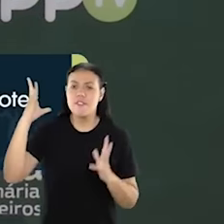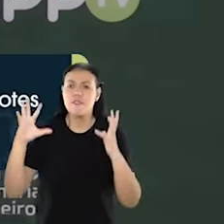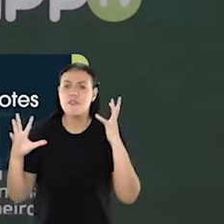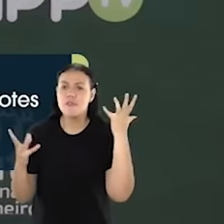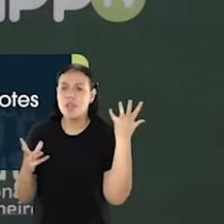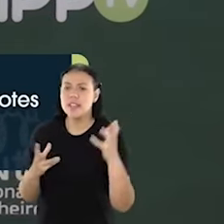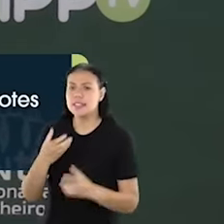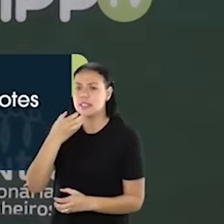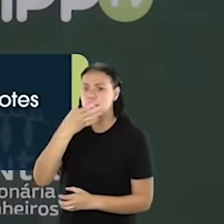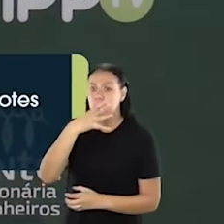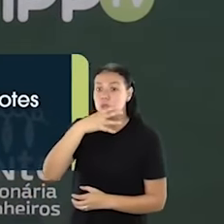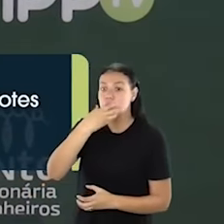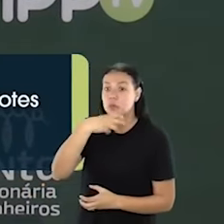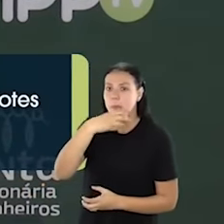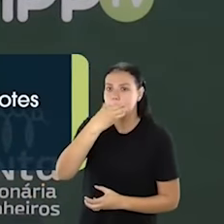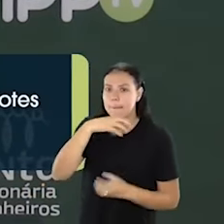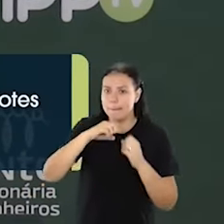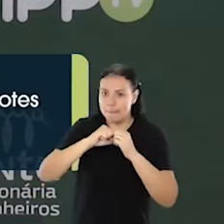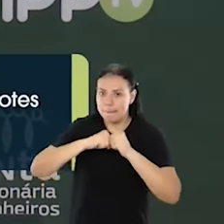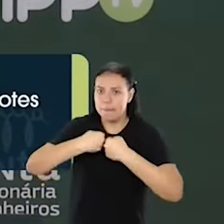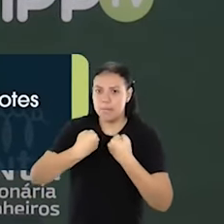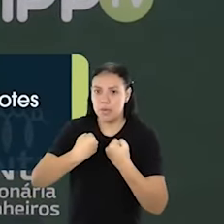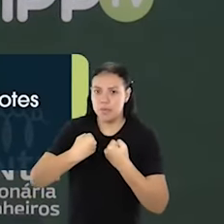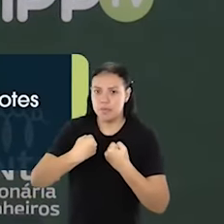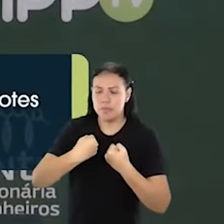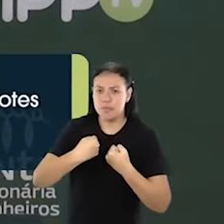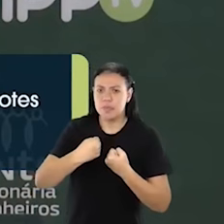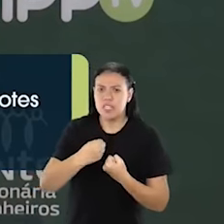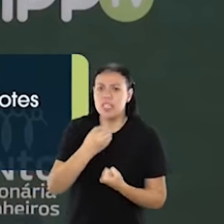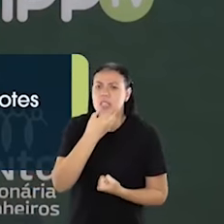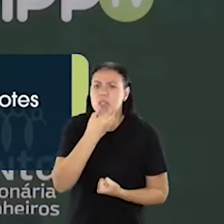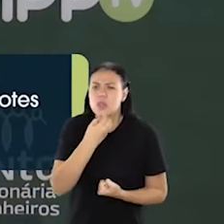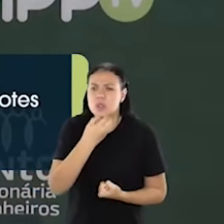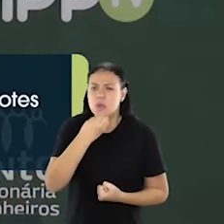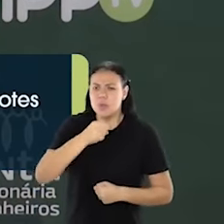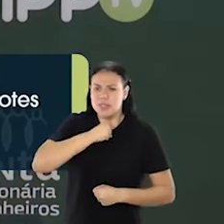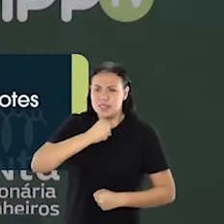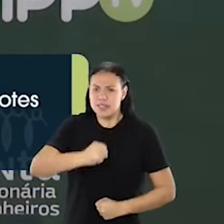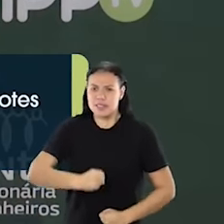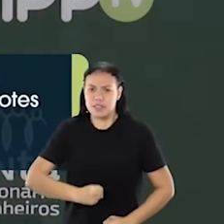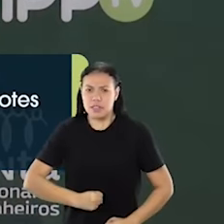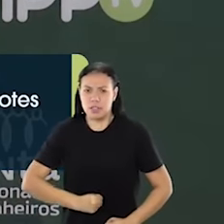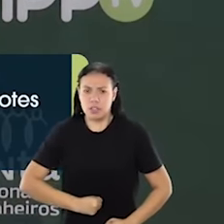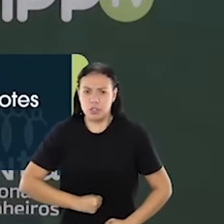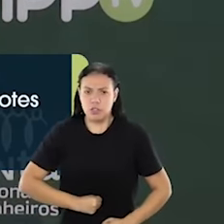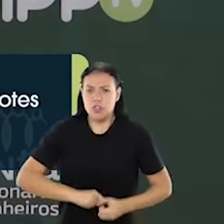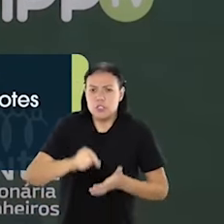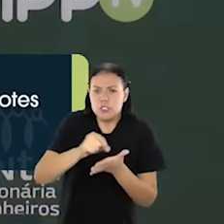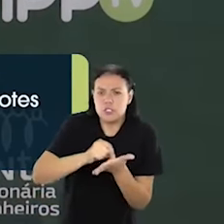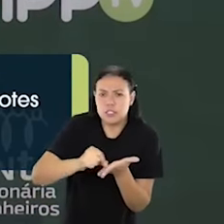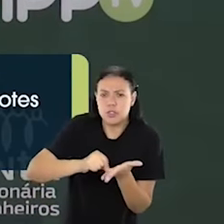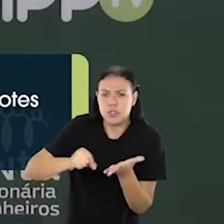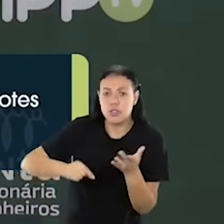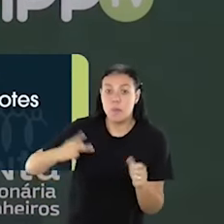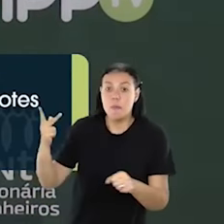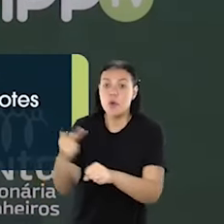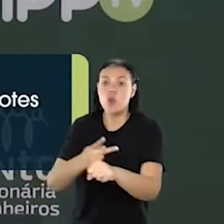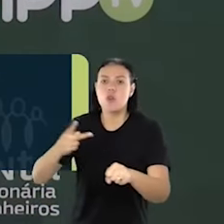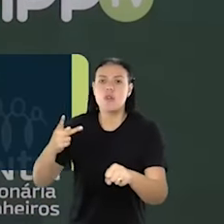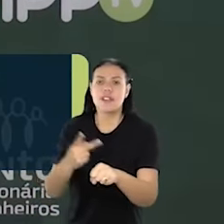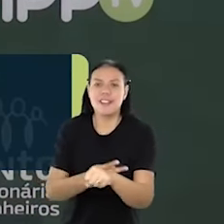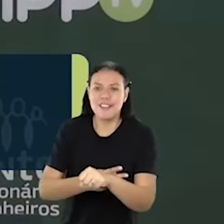principais sacerdotes e os escribas procuravam como prenderiam Jesus à traição e o